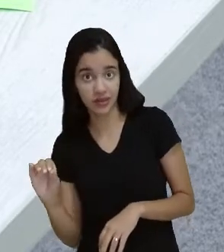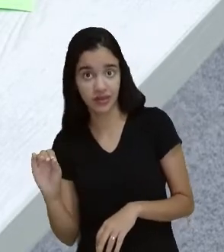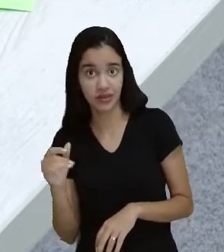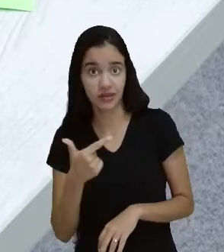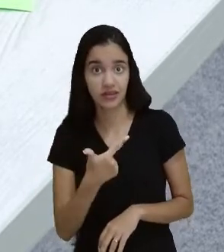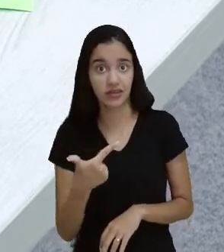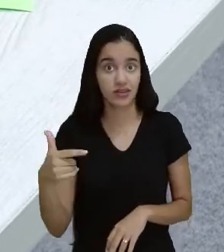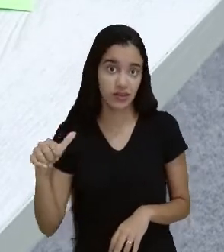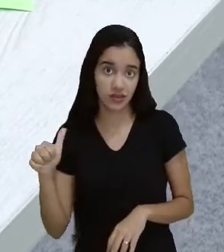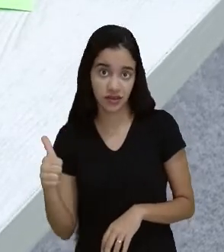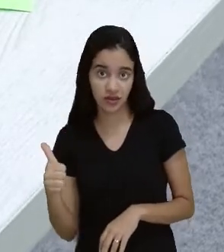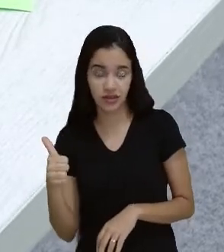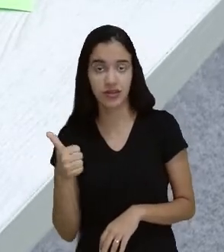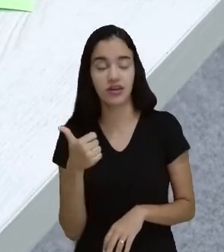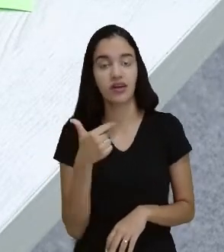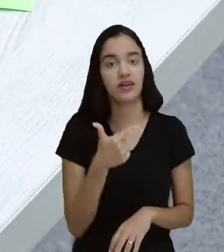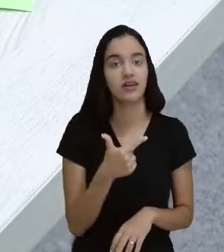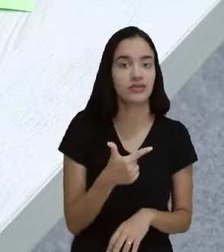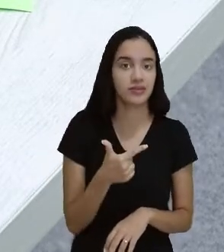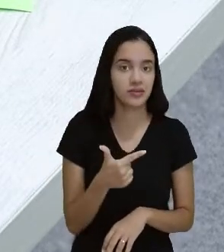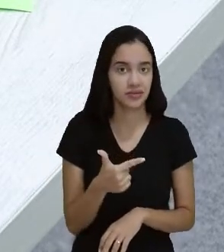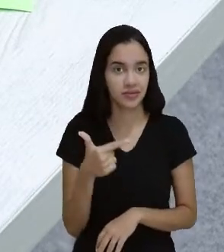20, 21,